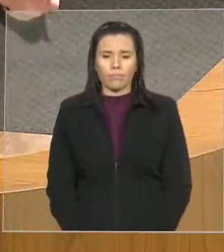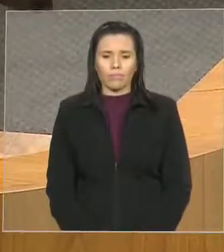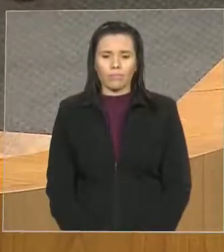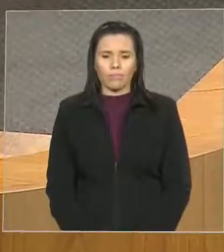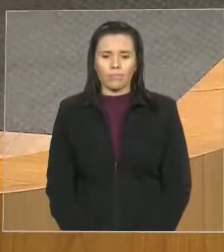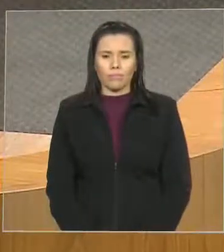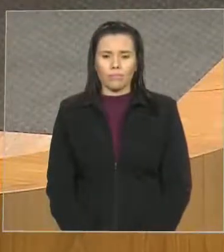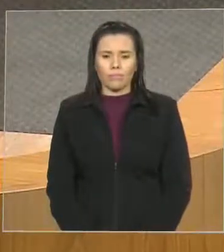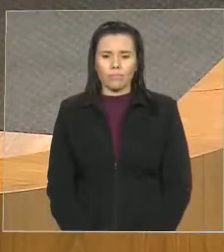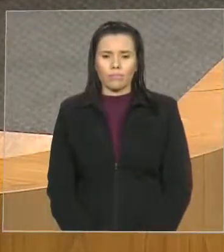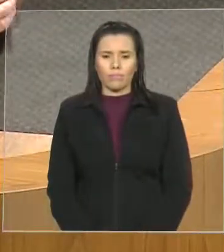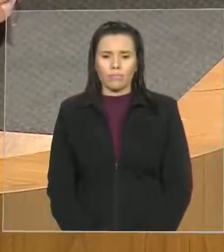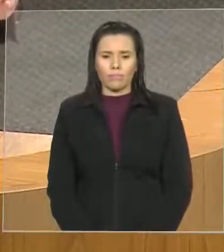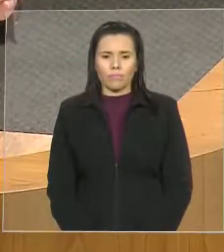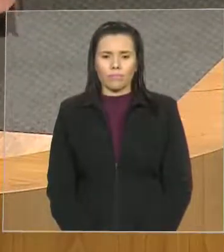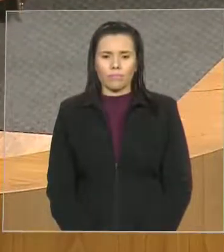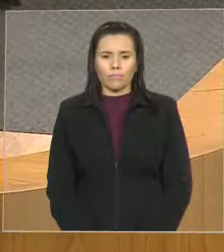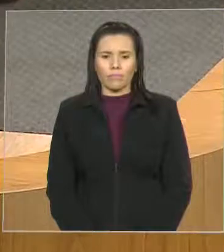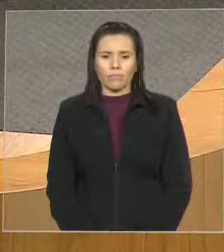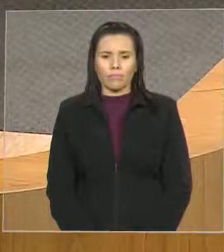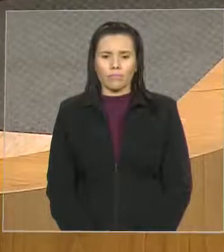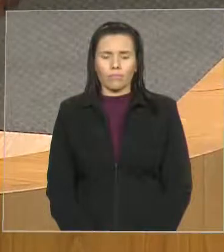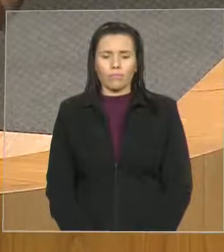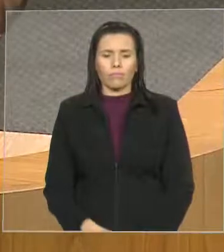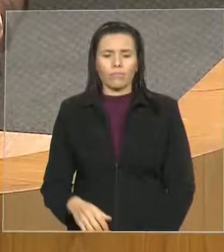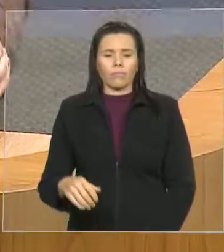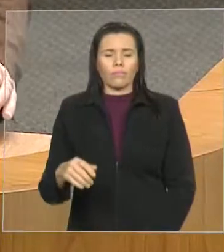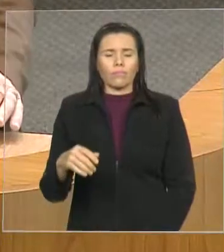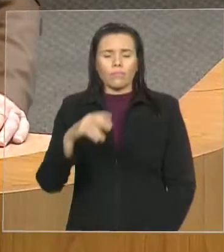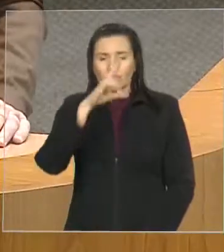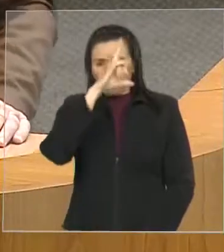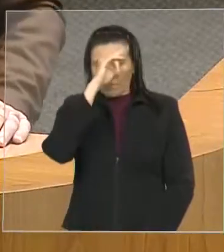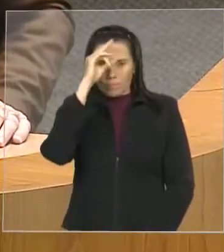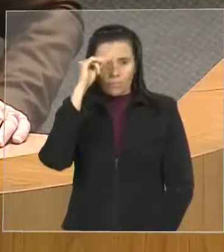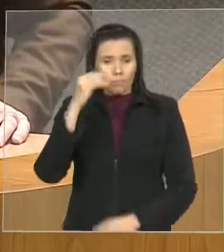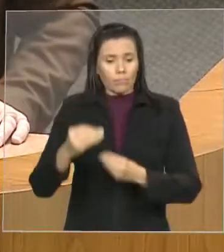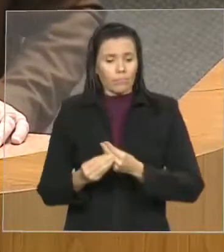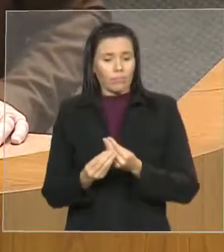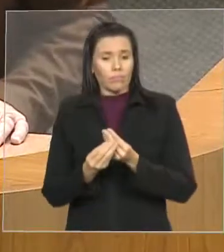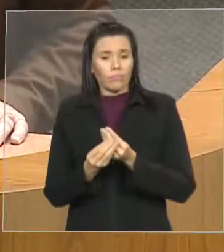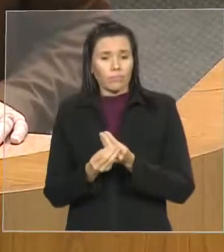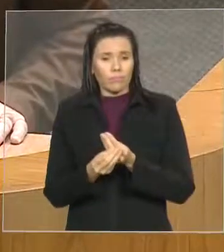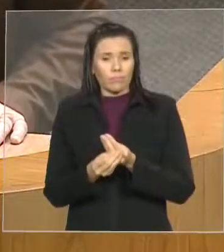entregou 10 novas ambulâncias